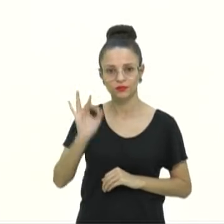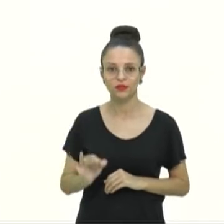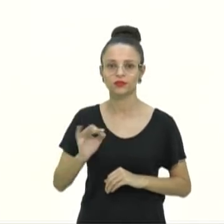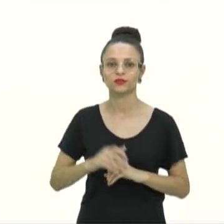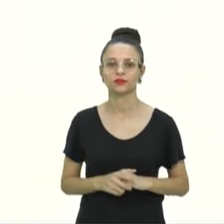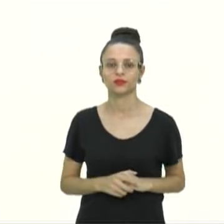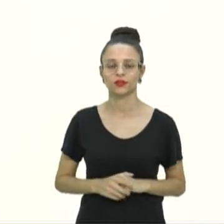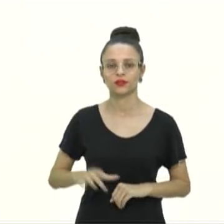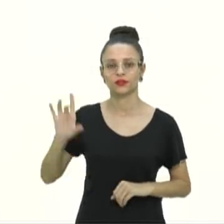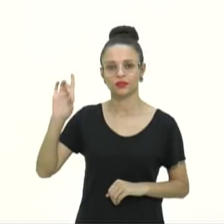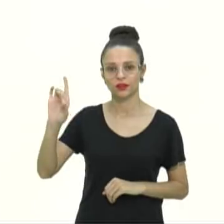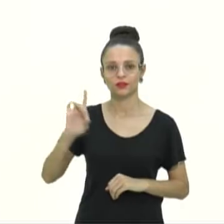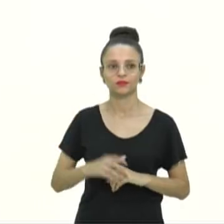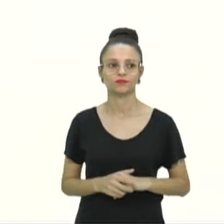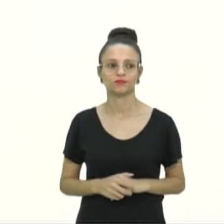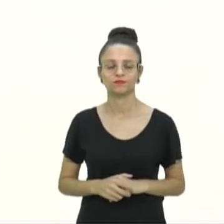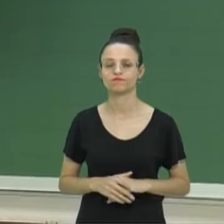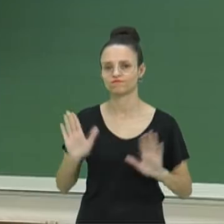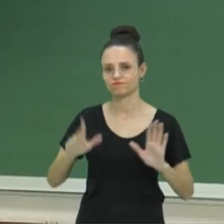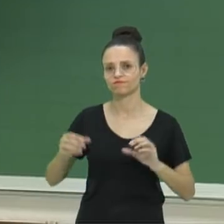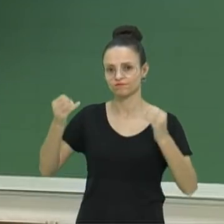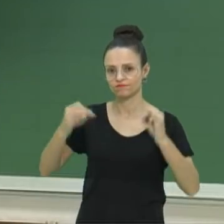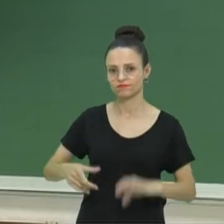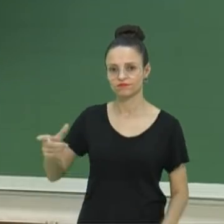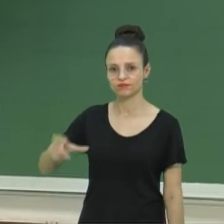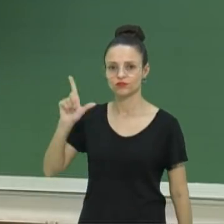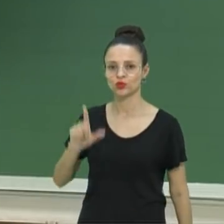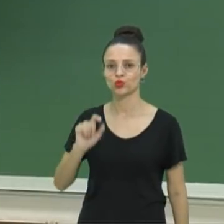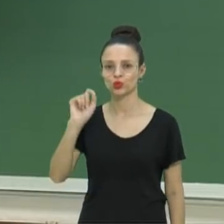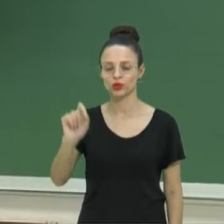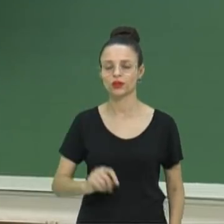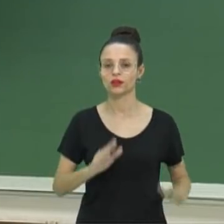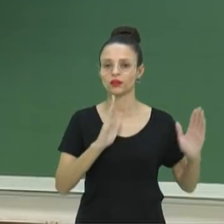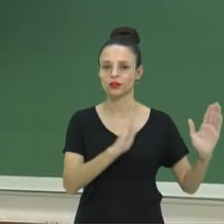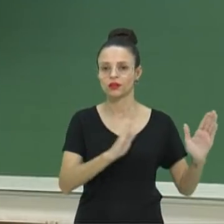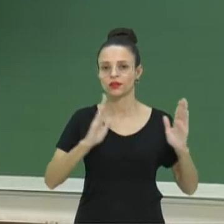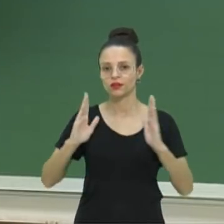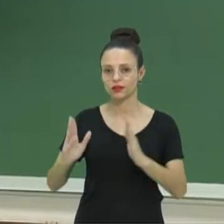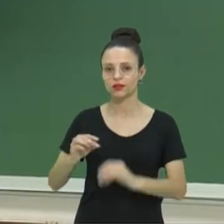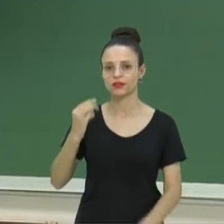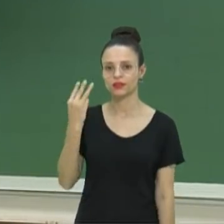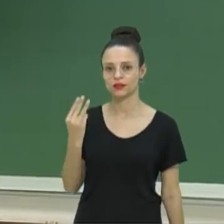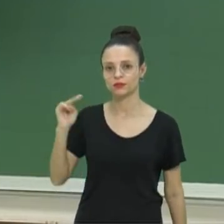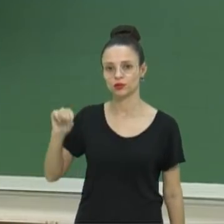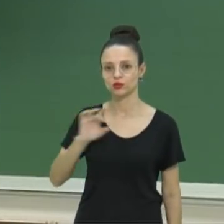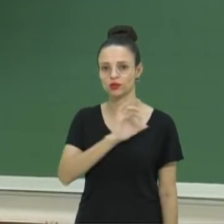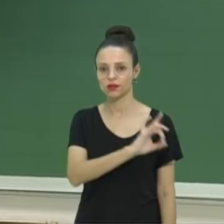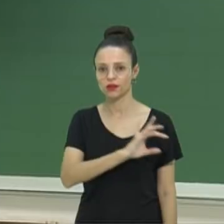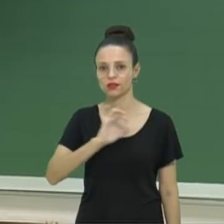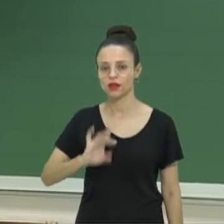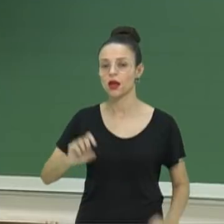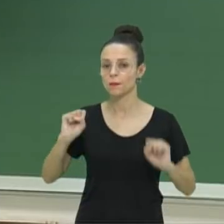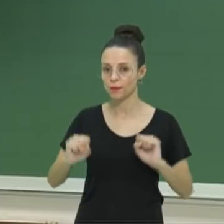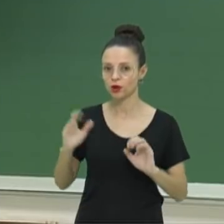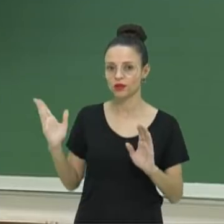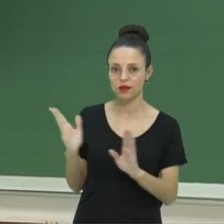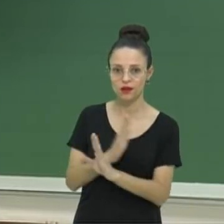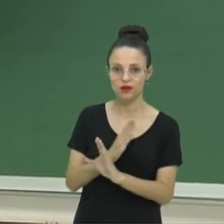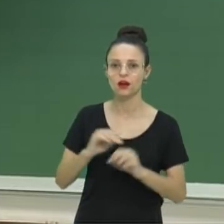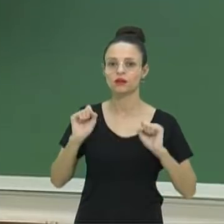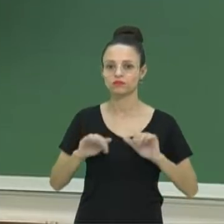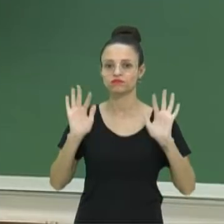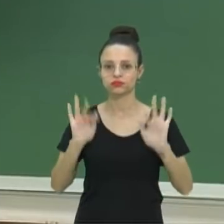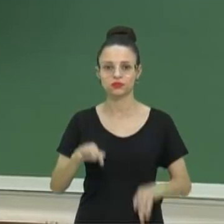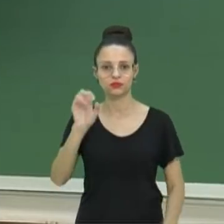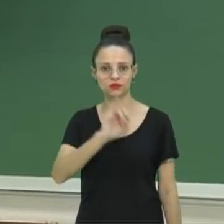letra D. Então, como nós vimos lá, então, a duração máxima são o quê? 2 rounds de 3 minutos. Pode ser encerrado antes? Claro que pode, né?